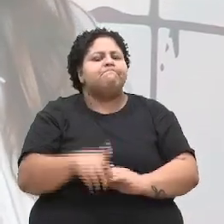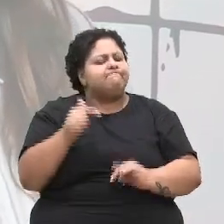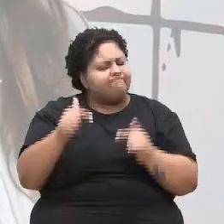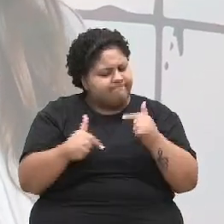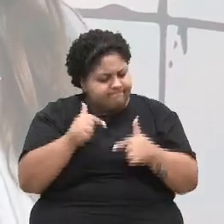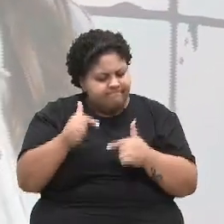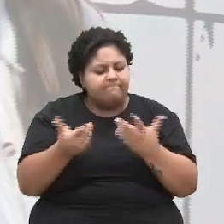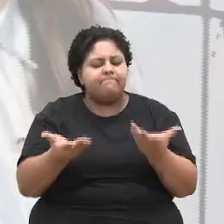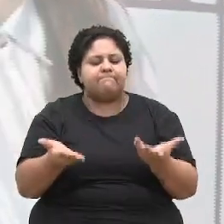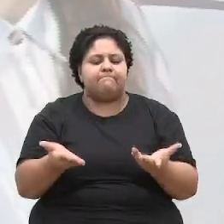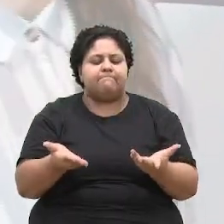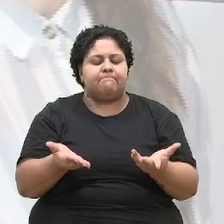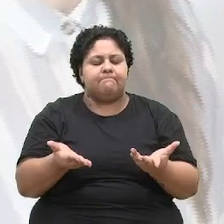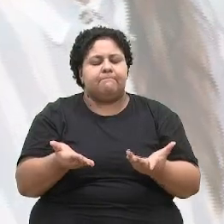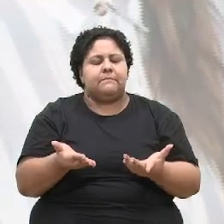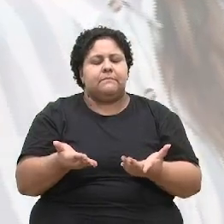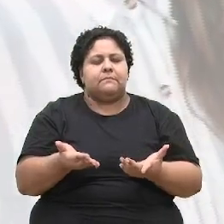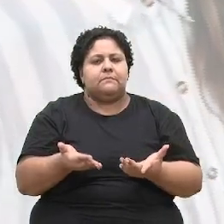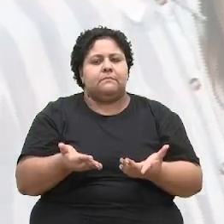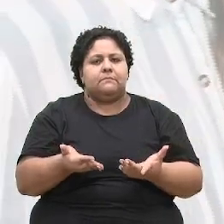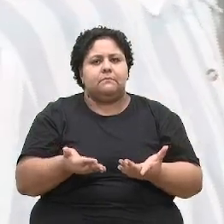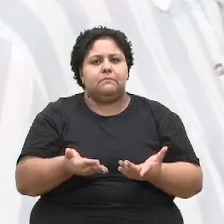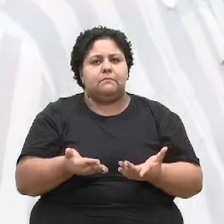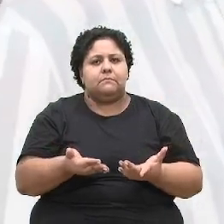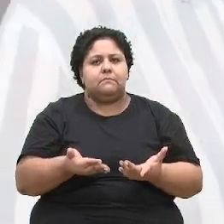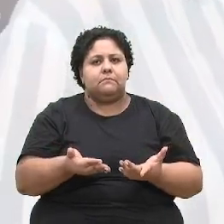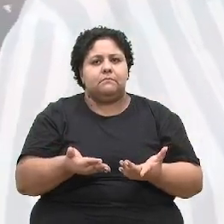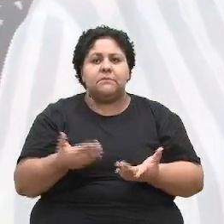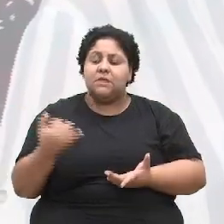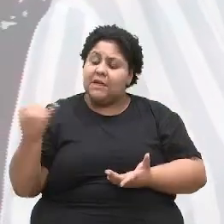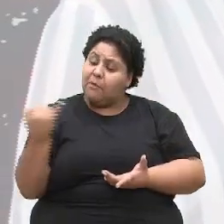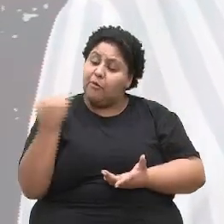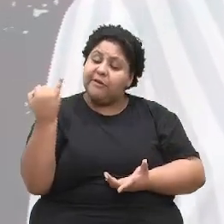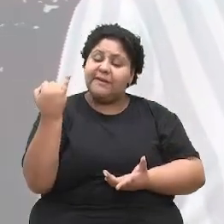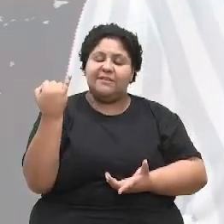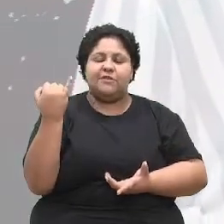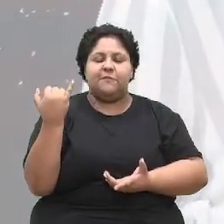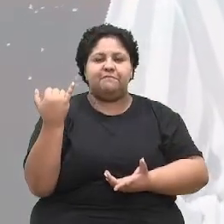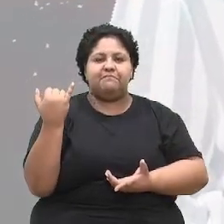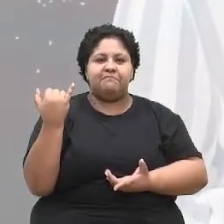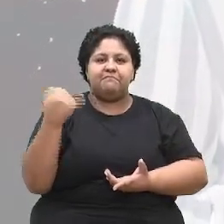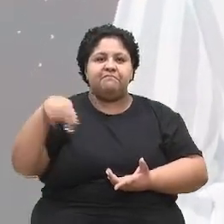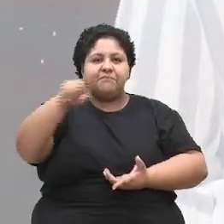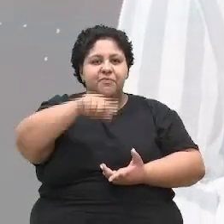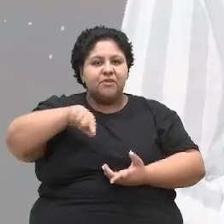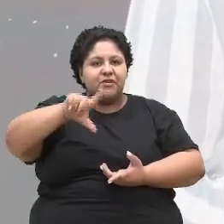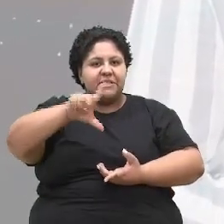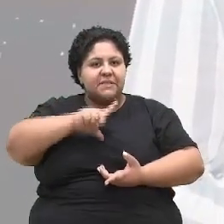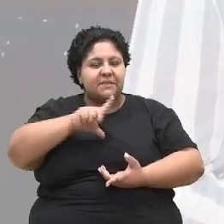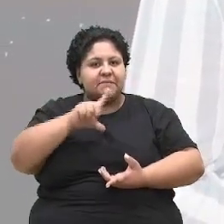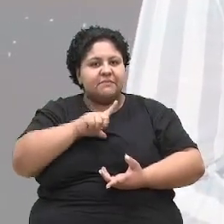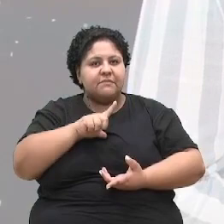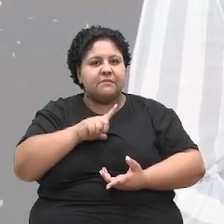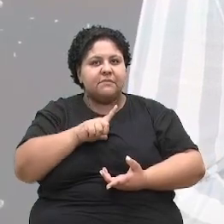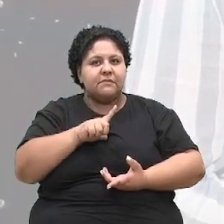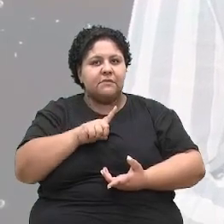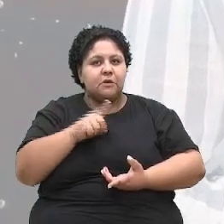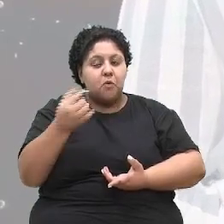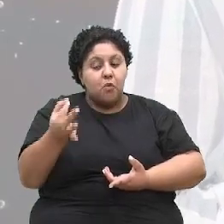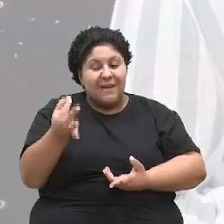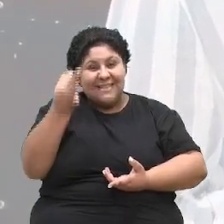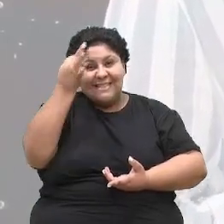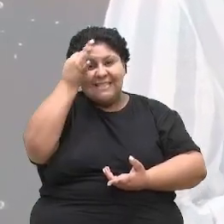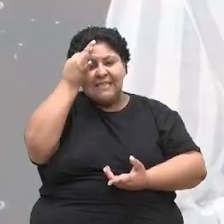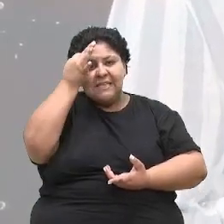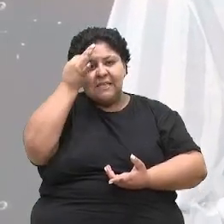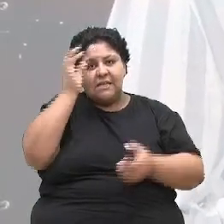ele é valioso quando nós temos o entendimento que a